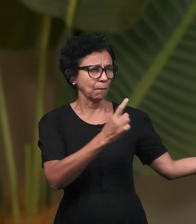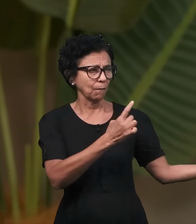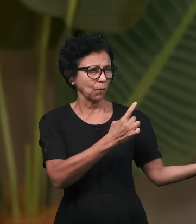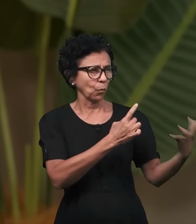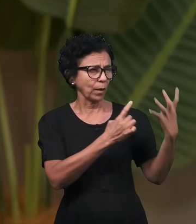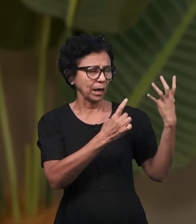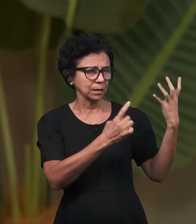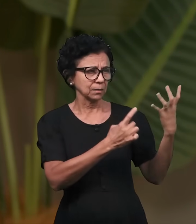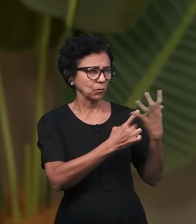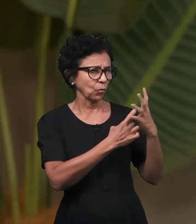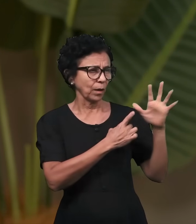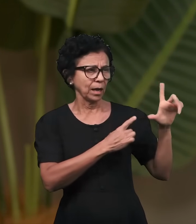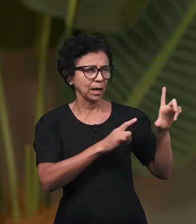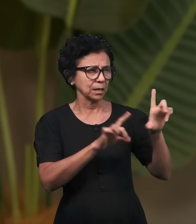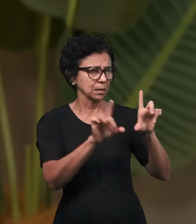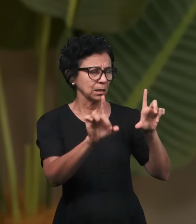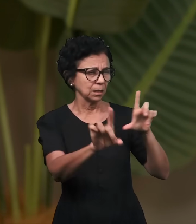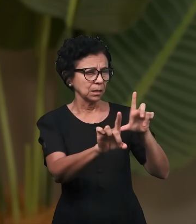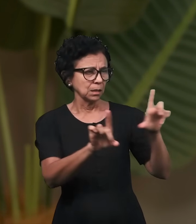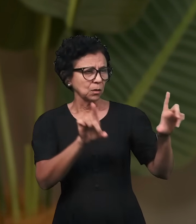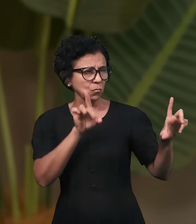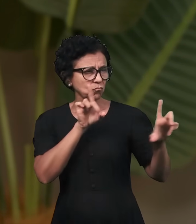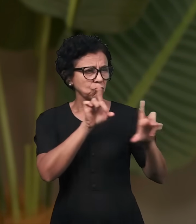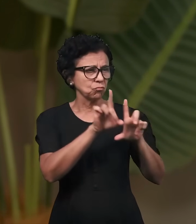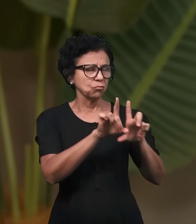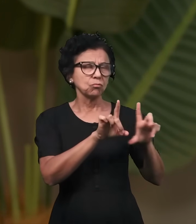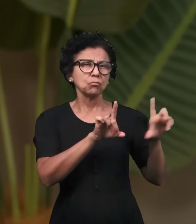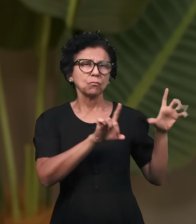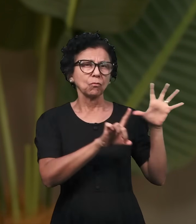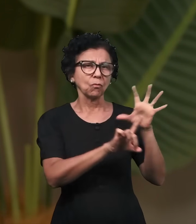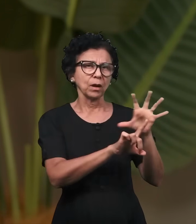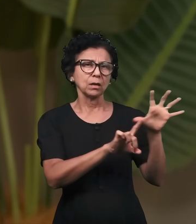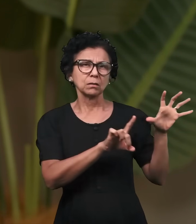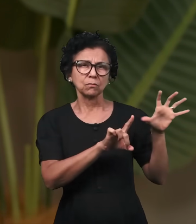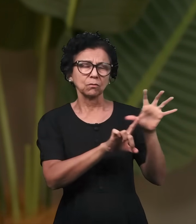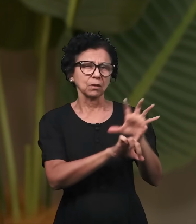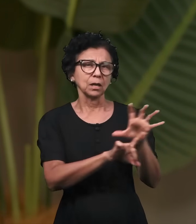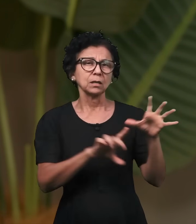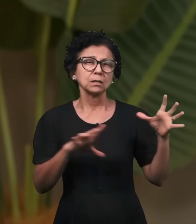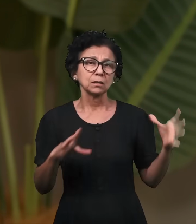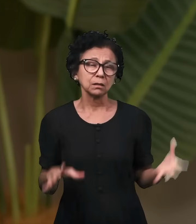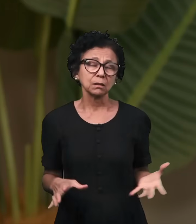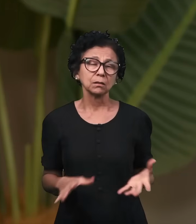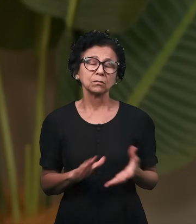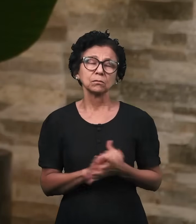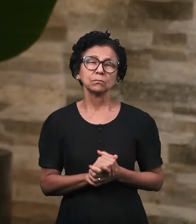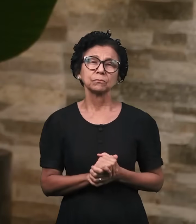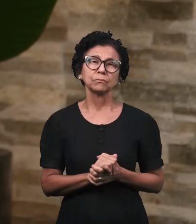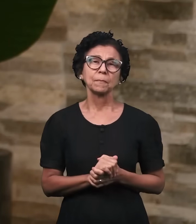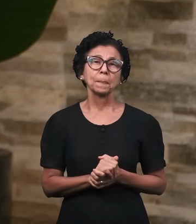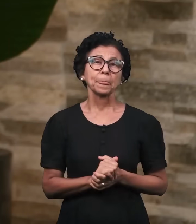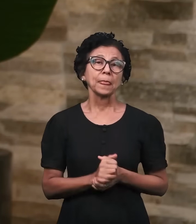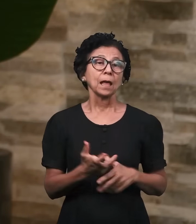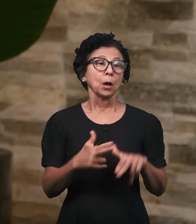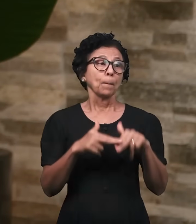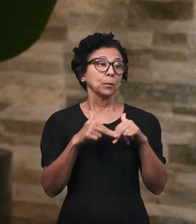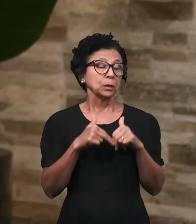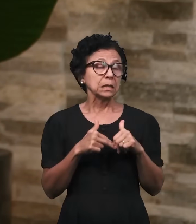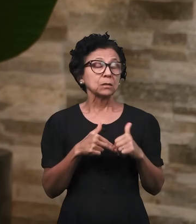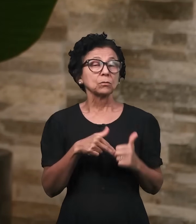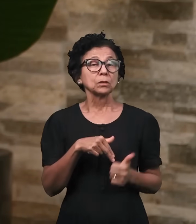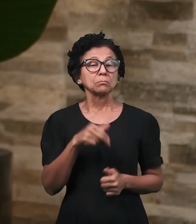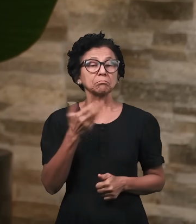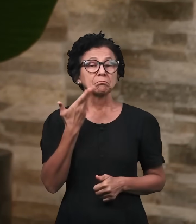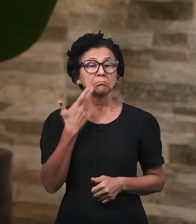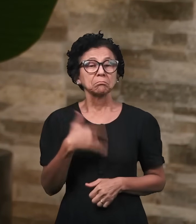está acometendo as crianças e adolescentes, né, doutor Fernando? Sim, realmente não é a nossa área de expertise, mas isso que o